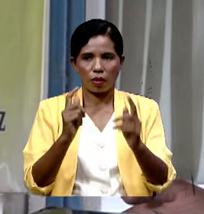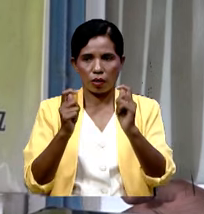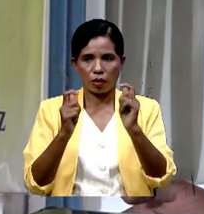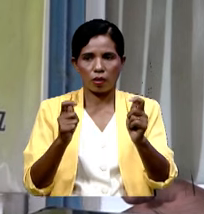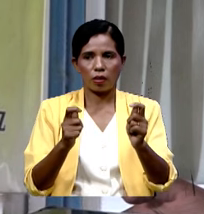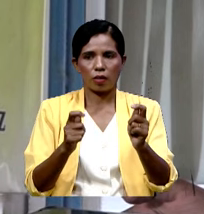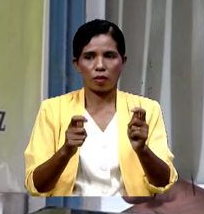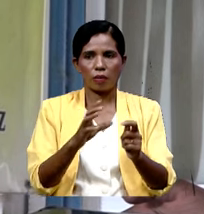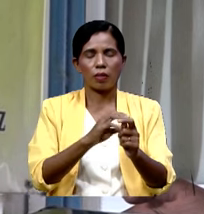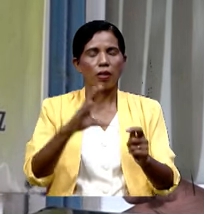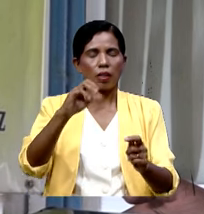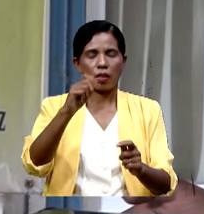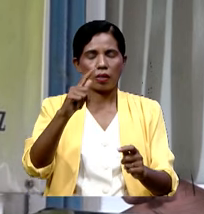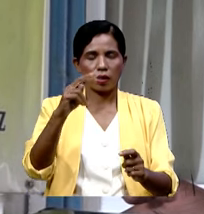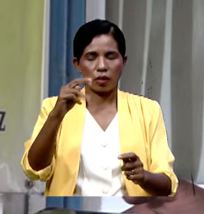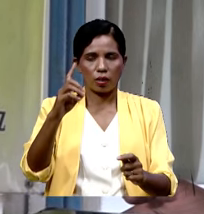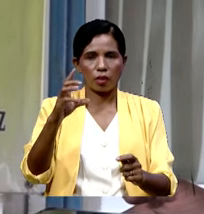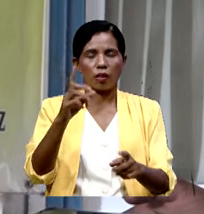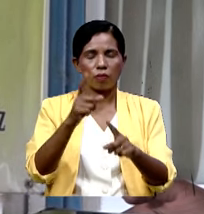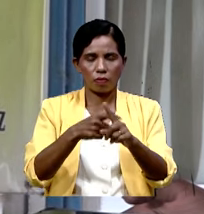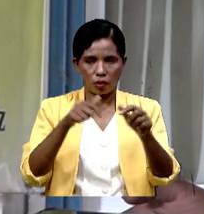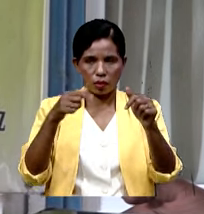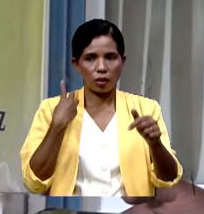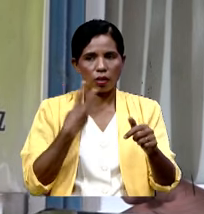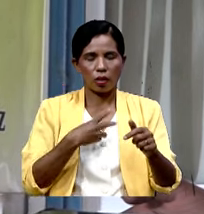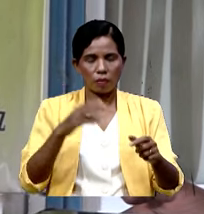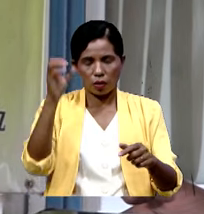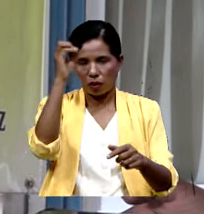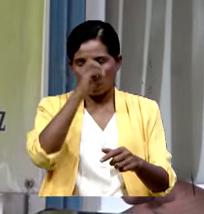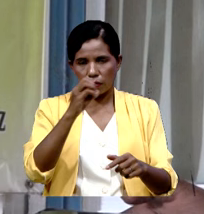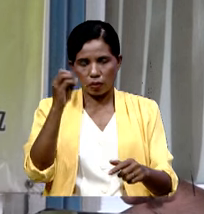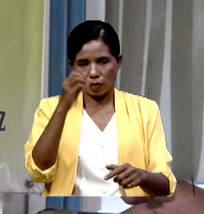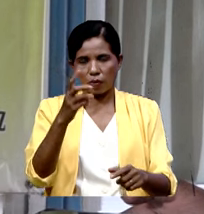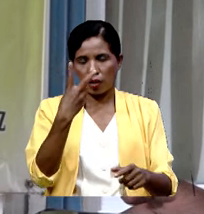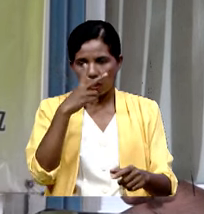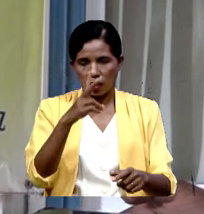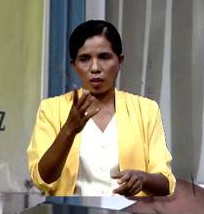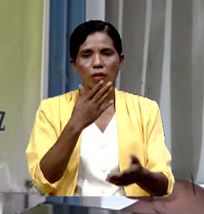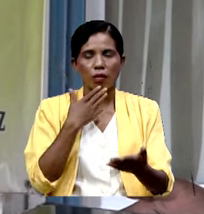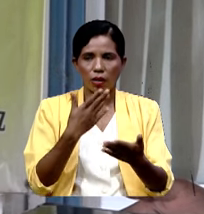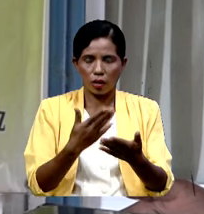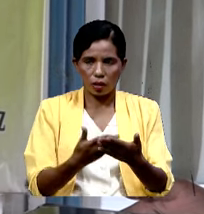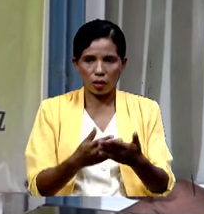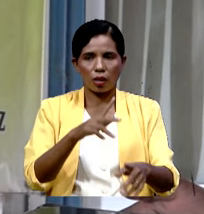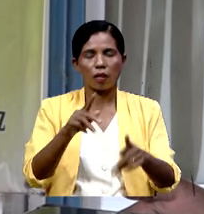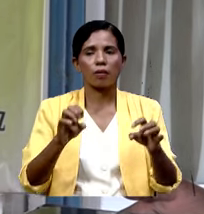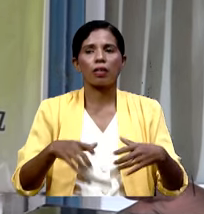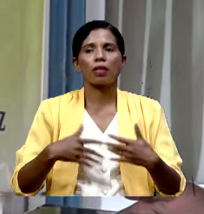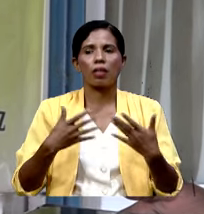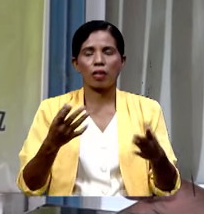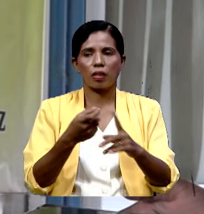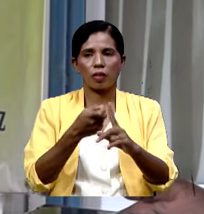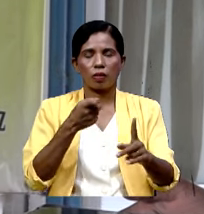bolsa candidato. Então, e fulano nene laran, a minha to observa lá, no haré de dia que já falei, é mana em hira, pusi